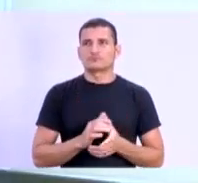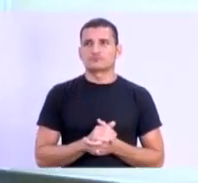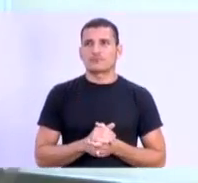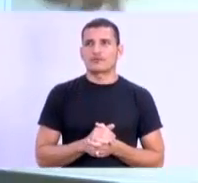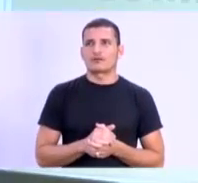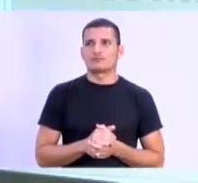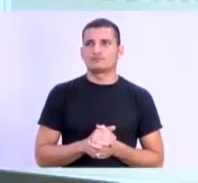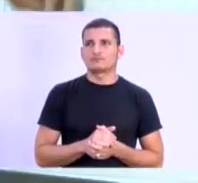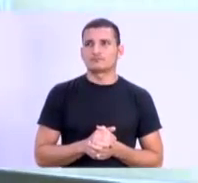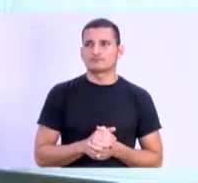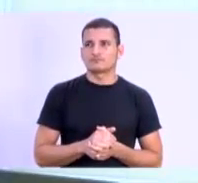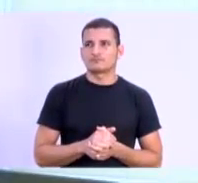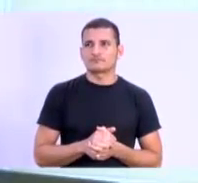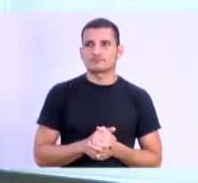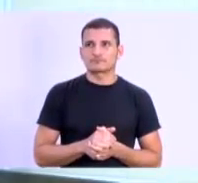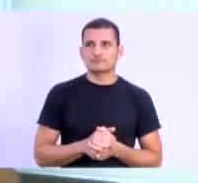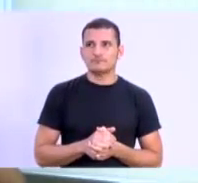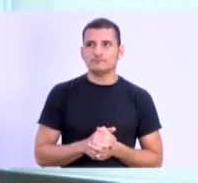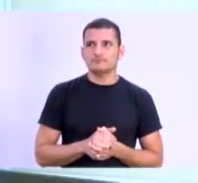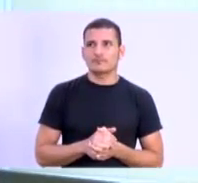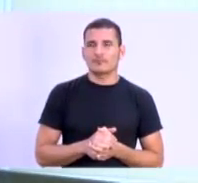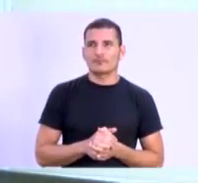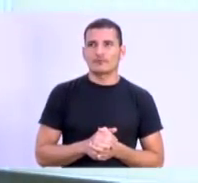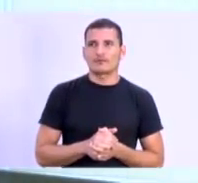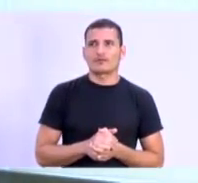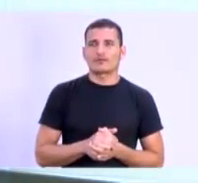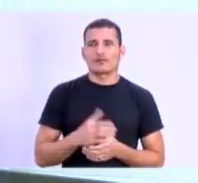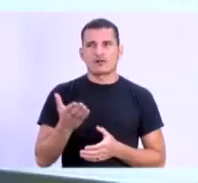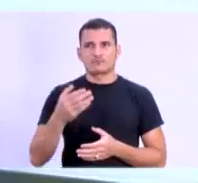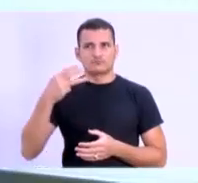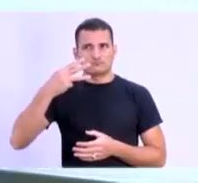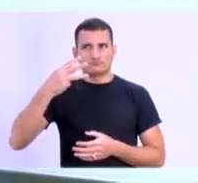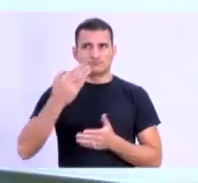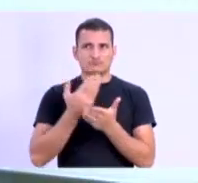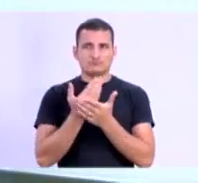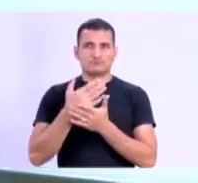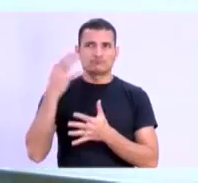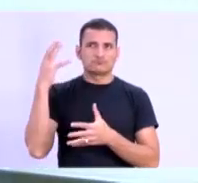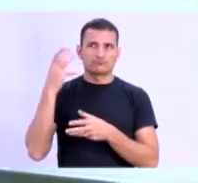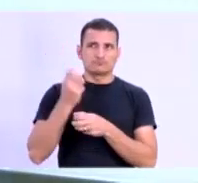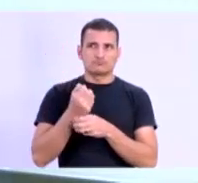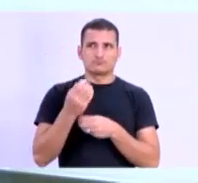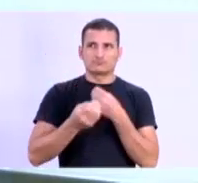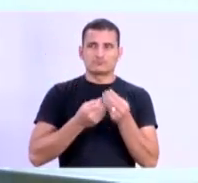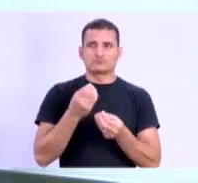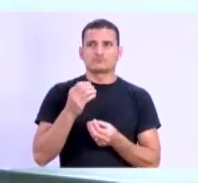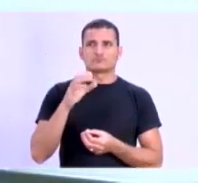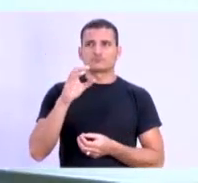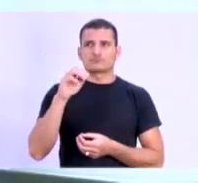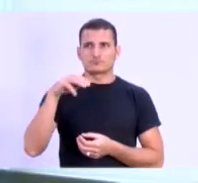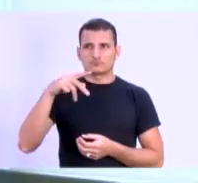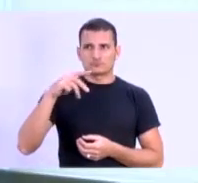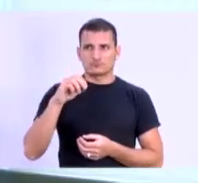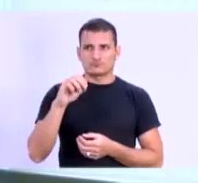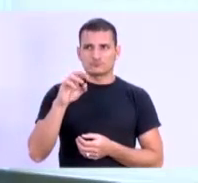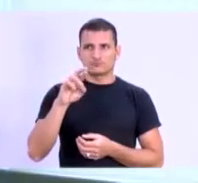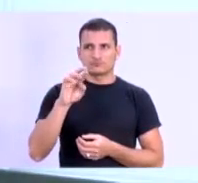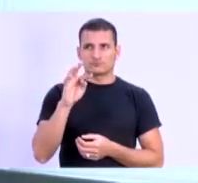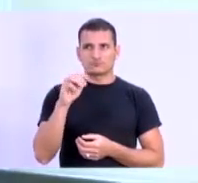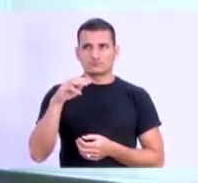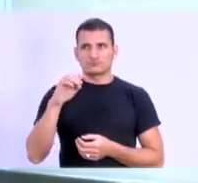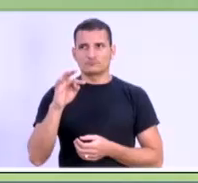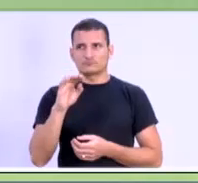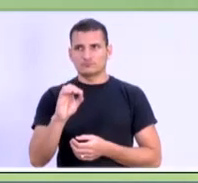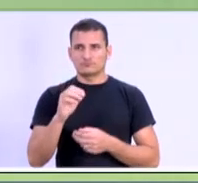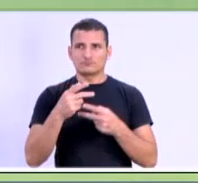a gente vai para a nossa terceira aula, né? Fazer um flashback da nossa terceira aula, que é como definir o comportamento de um objeto.